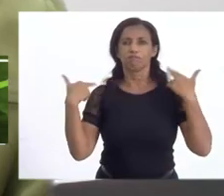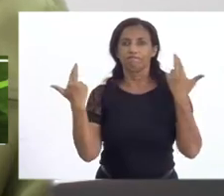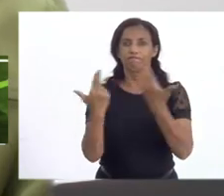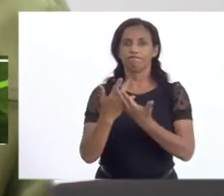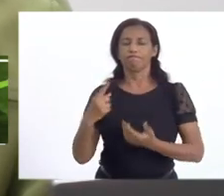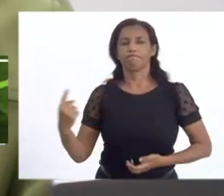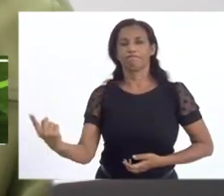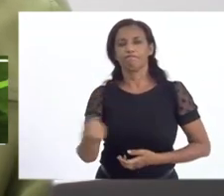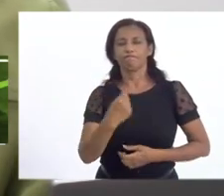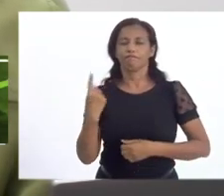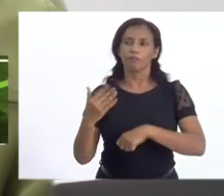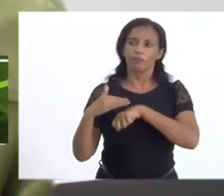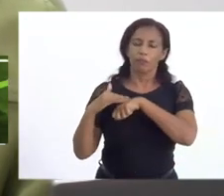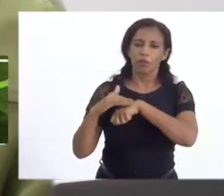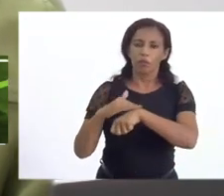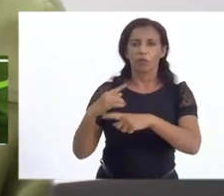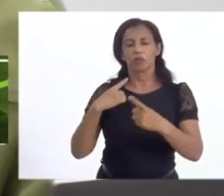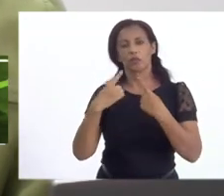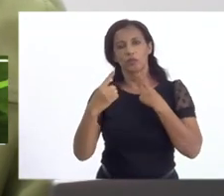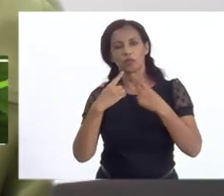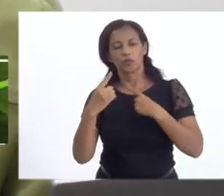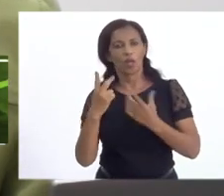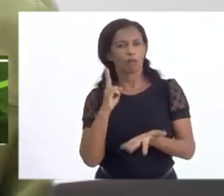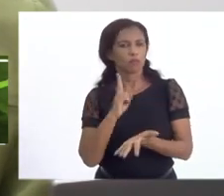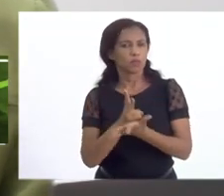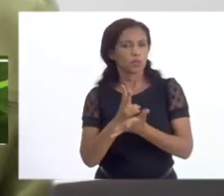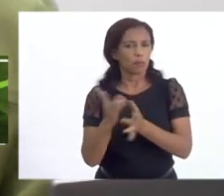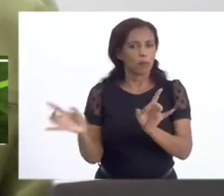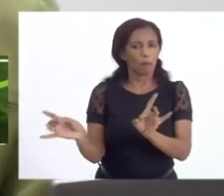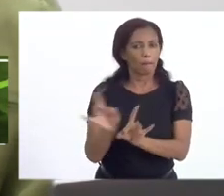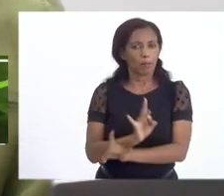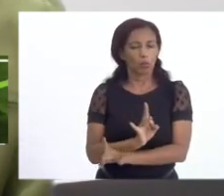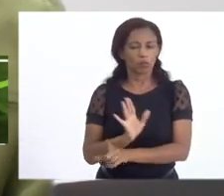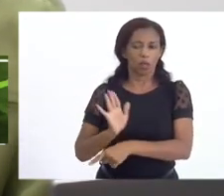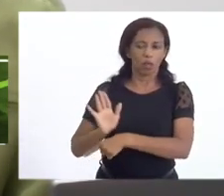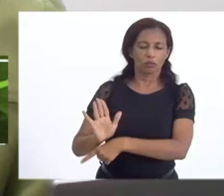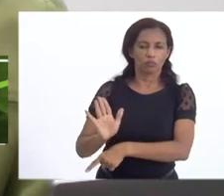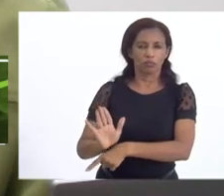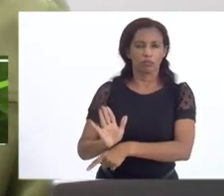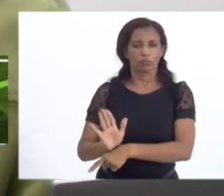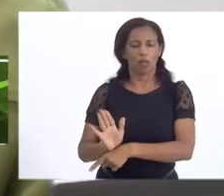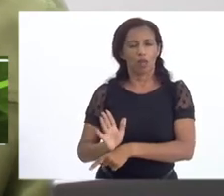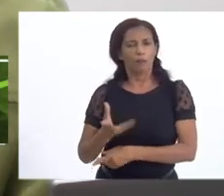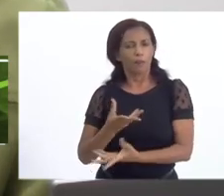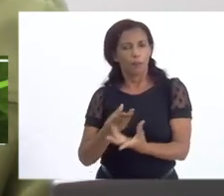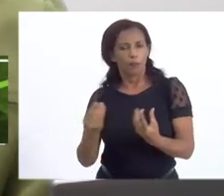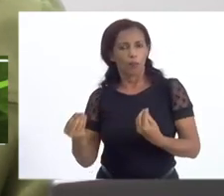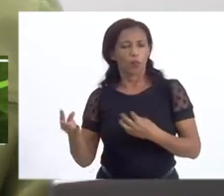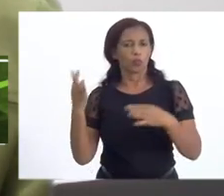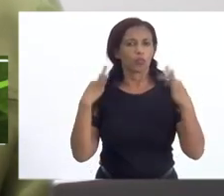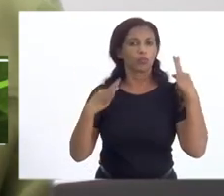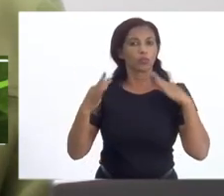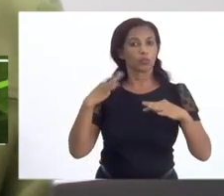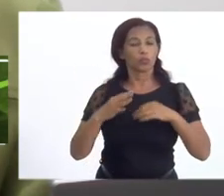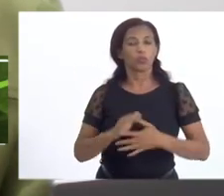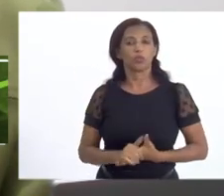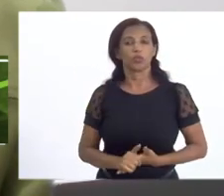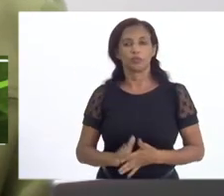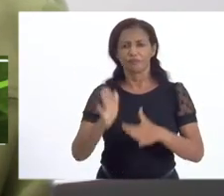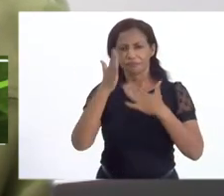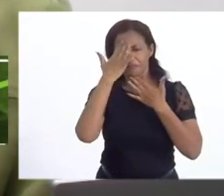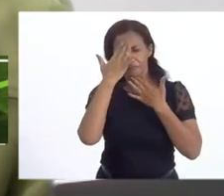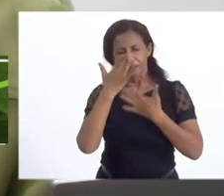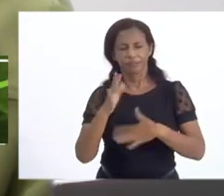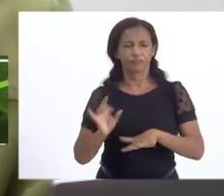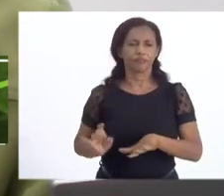nossas conversas e diálogos, sempre disposto a contribuir muito para o turismo. Quero